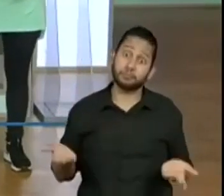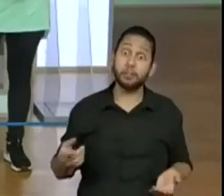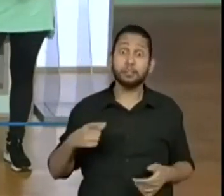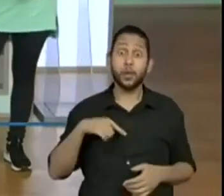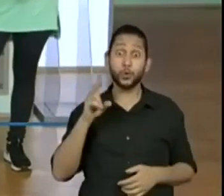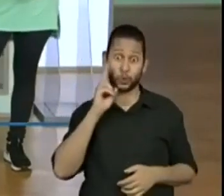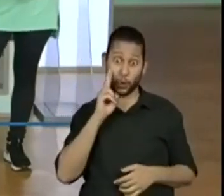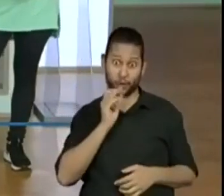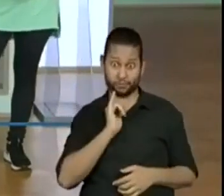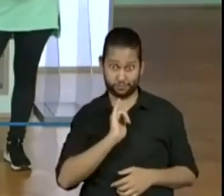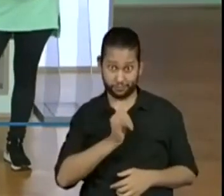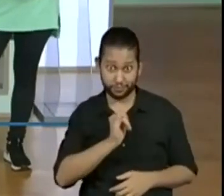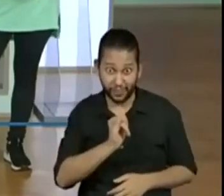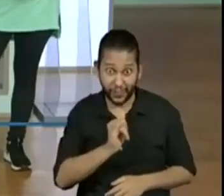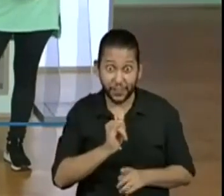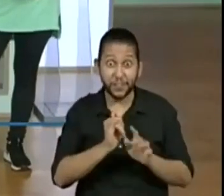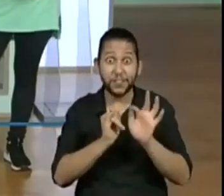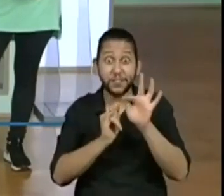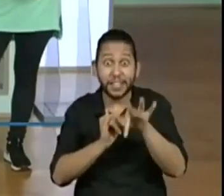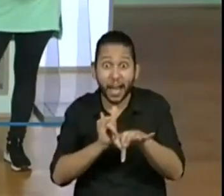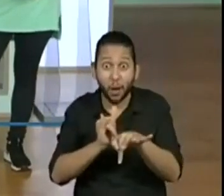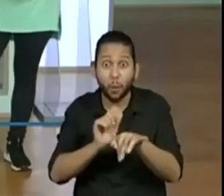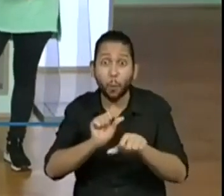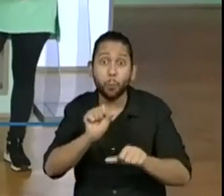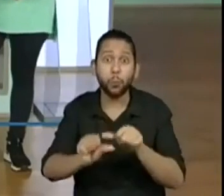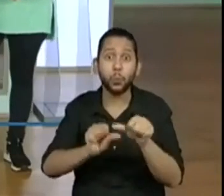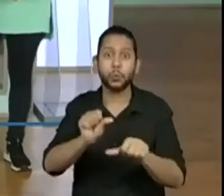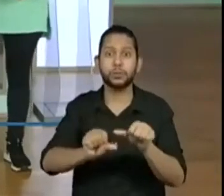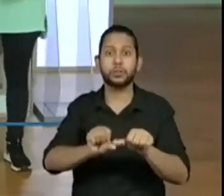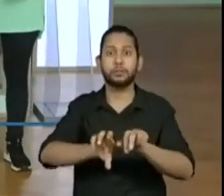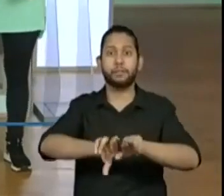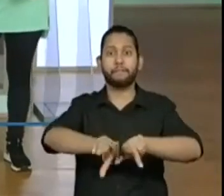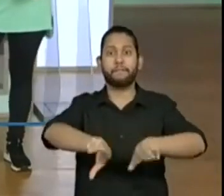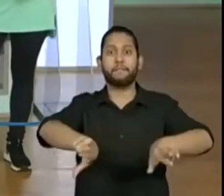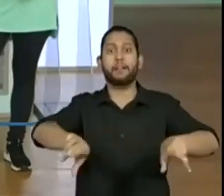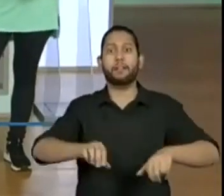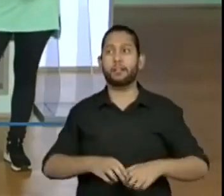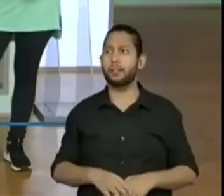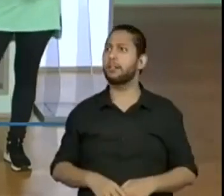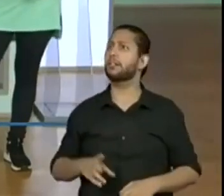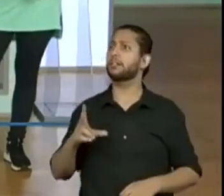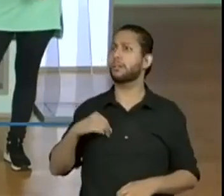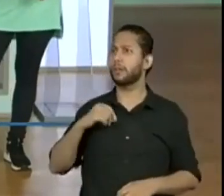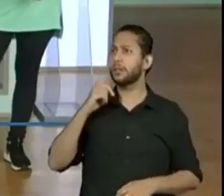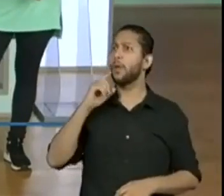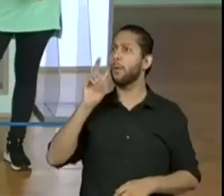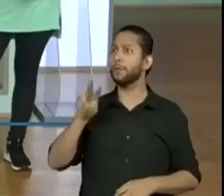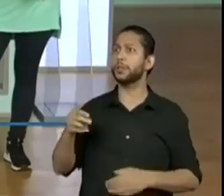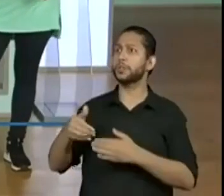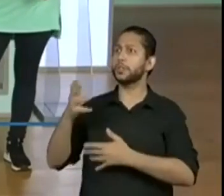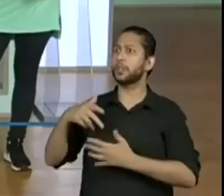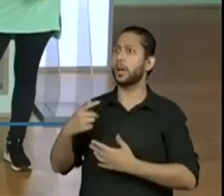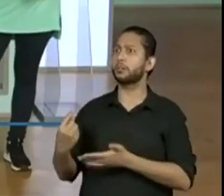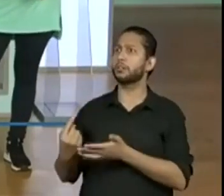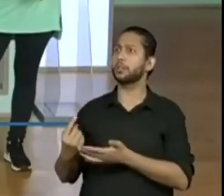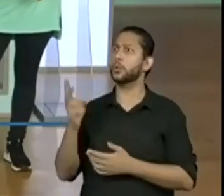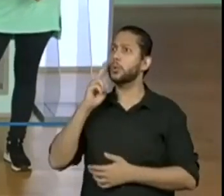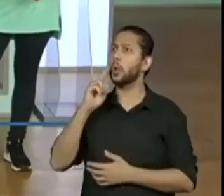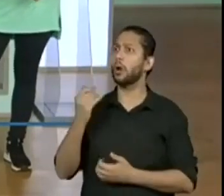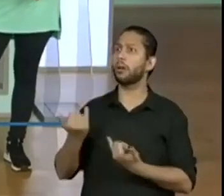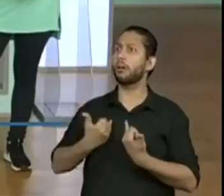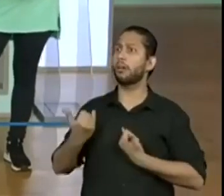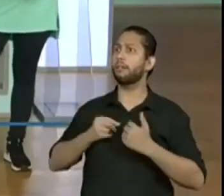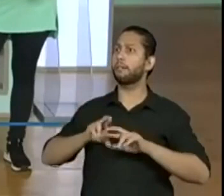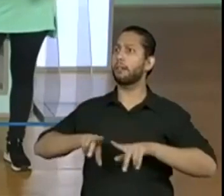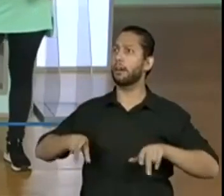versões aí da Chapeuzinho Vermelho. Eu não conhecia todas essas que foram ditas no chat, achei muito bacana. E aí, qual será que é o